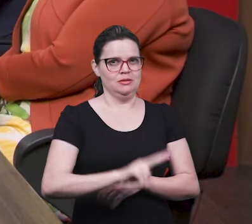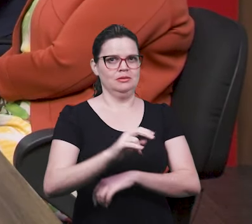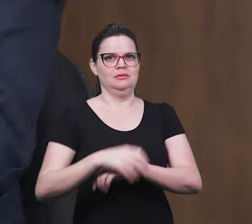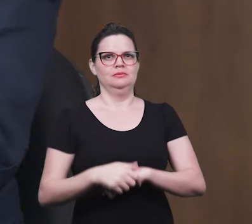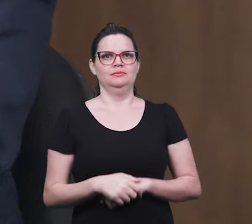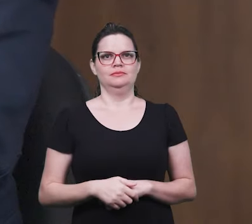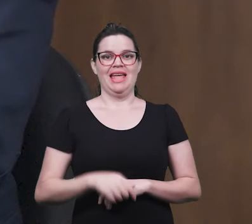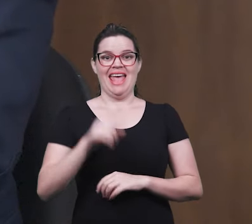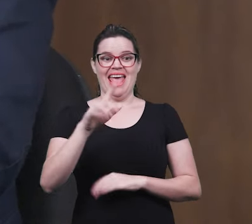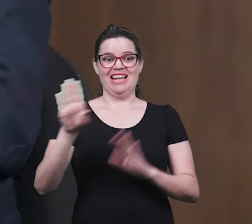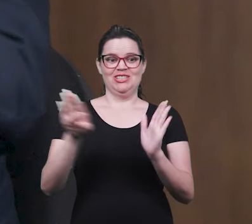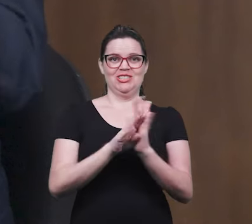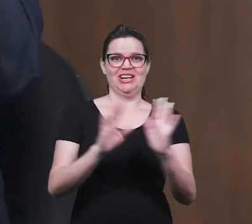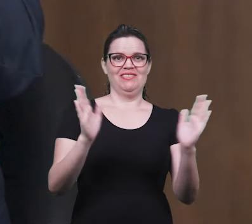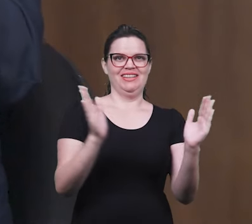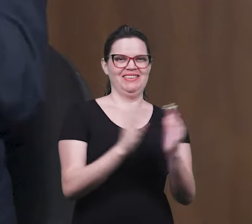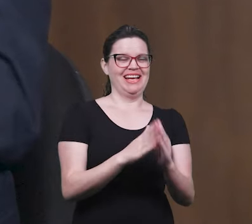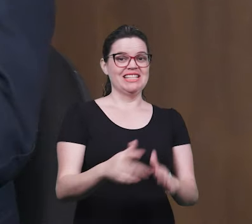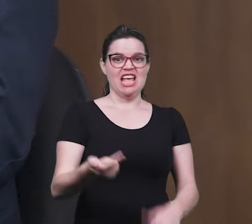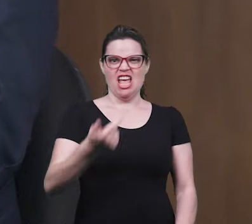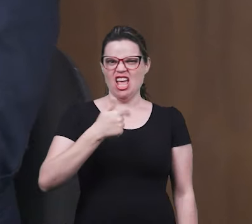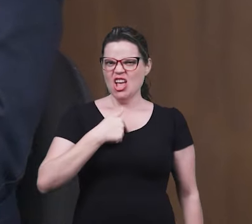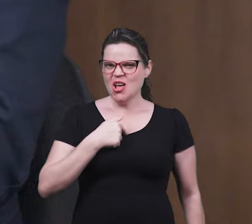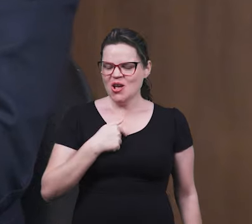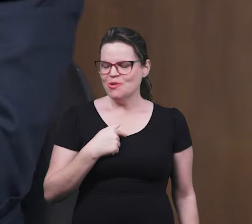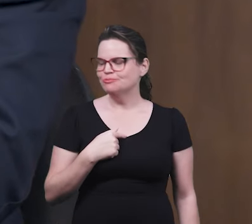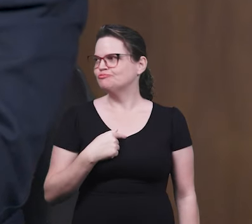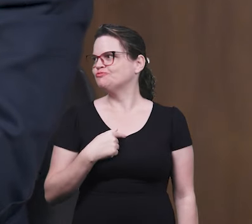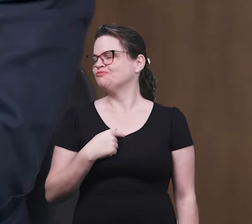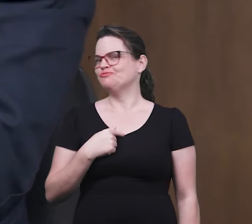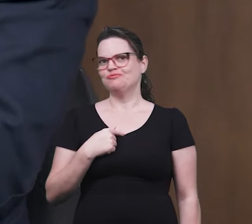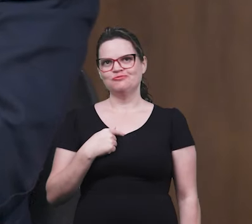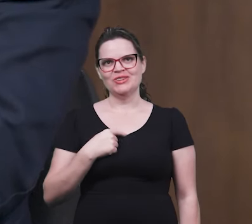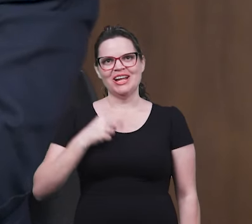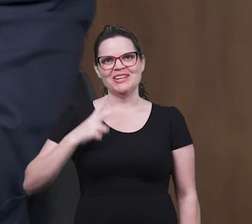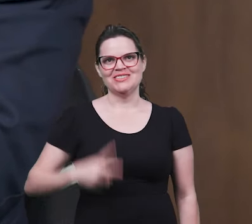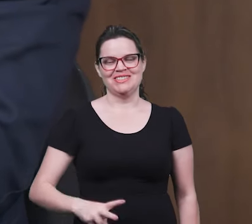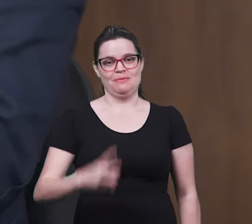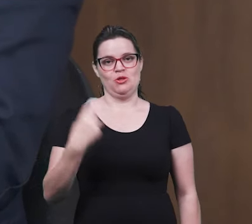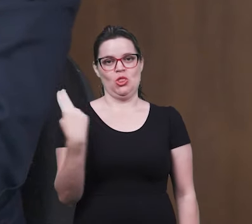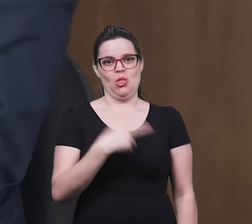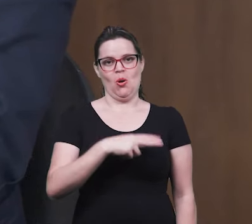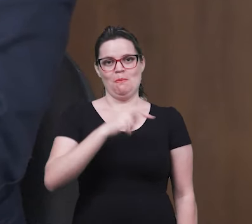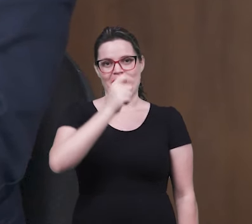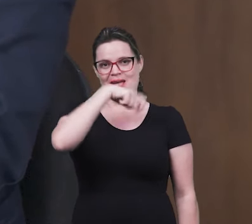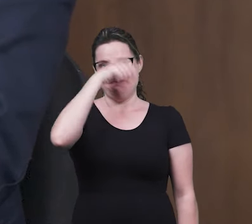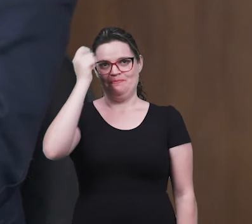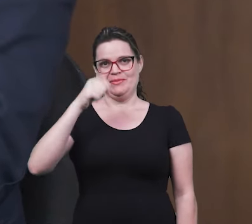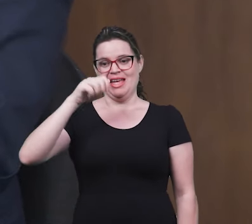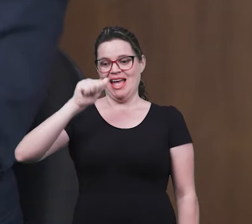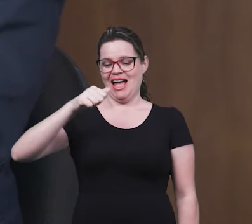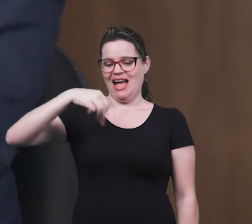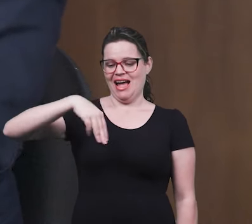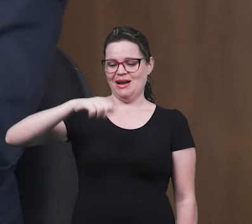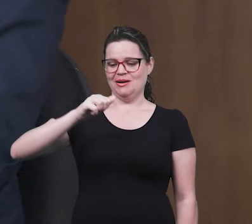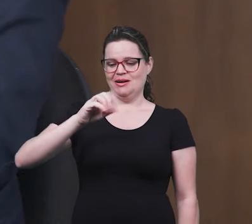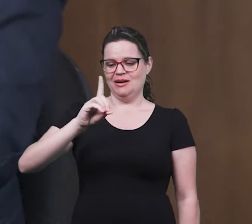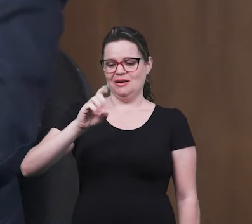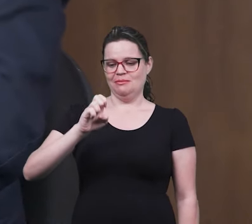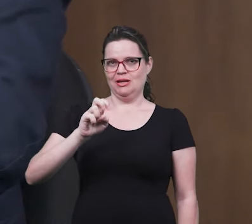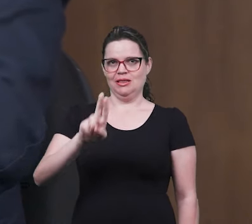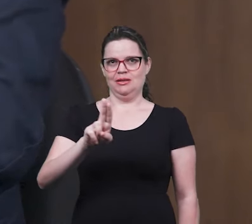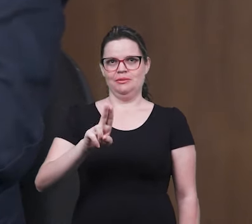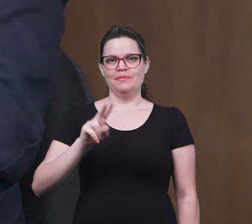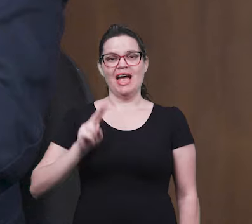eu fazia miséria, aquela coisa toda. Mas eu, por ter o nome de Amadeu, a minha família me chamava